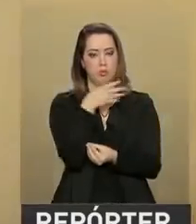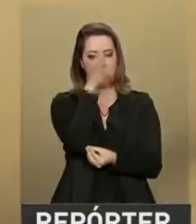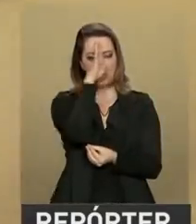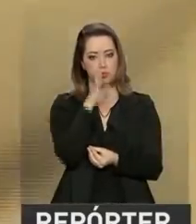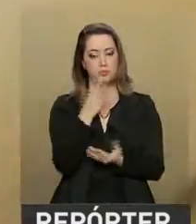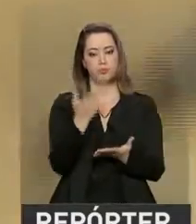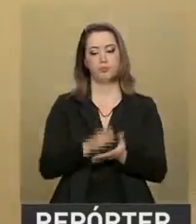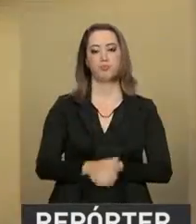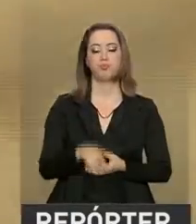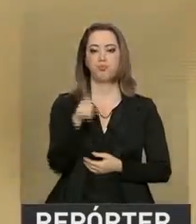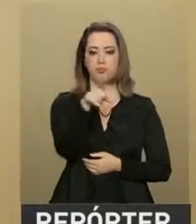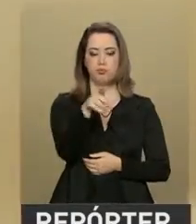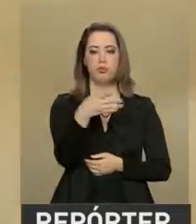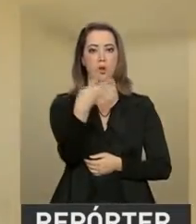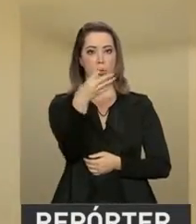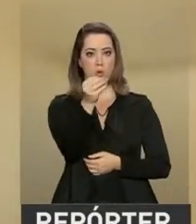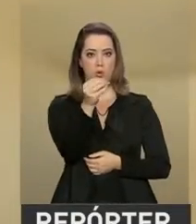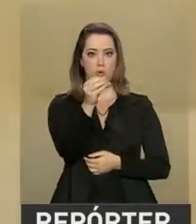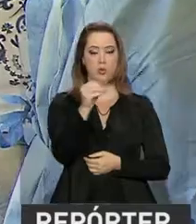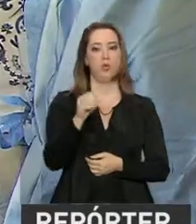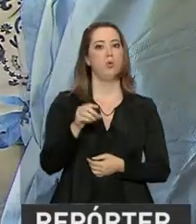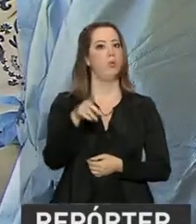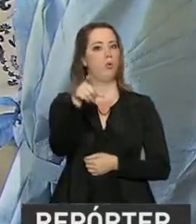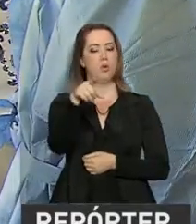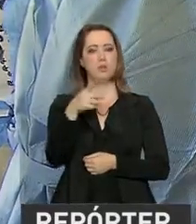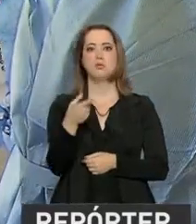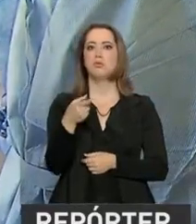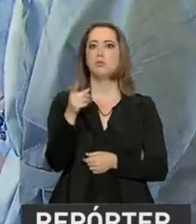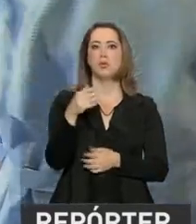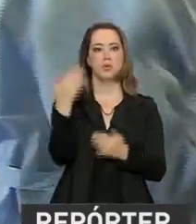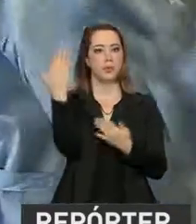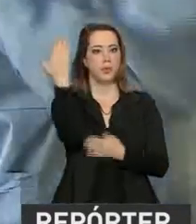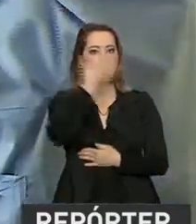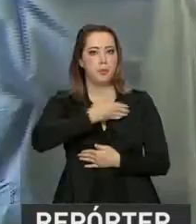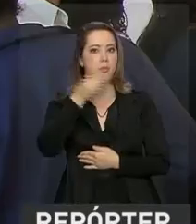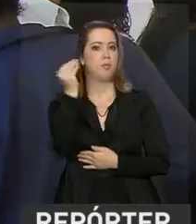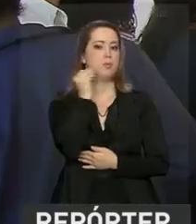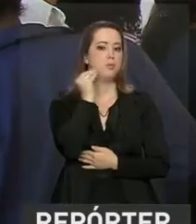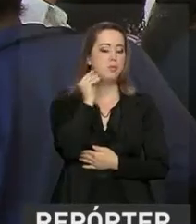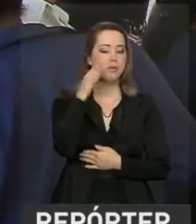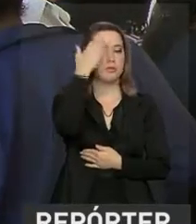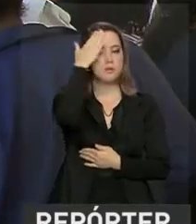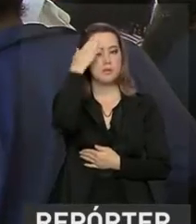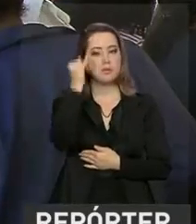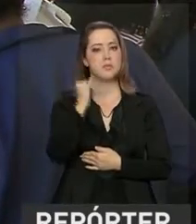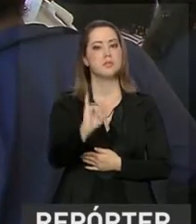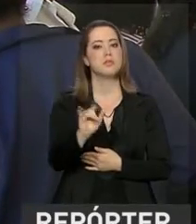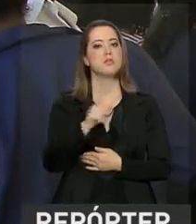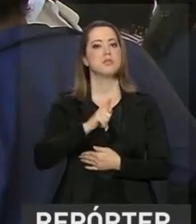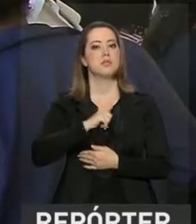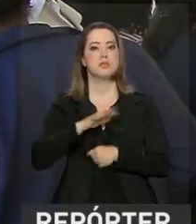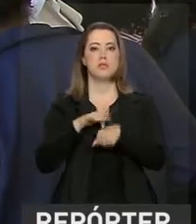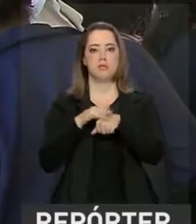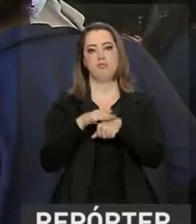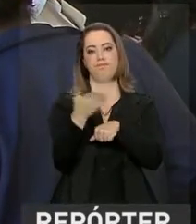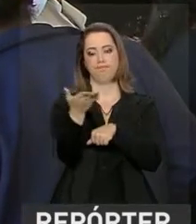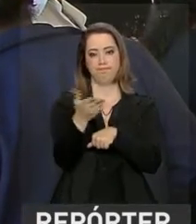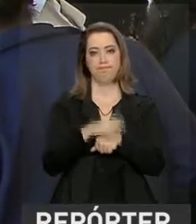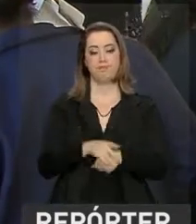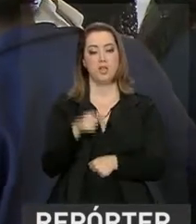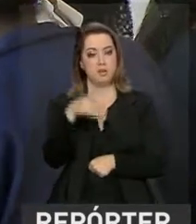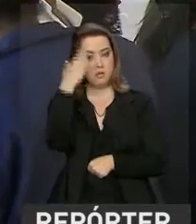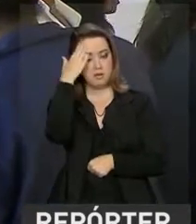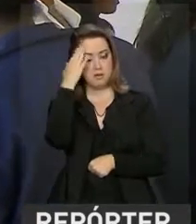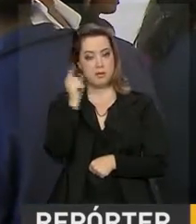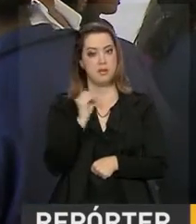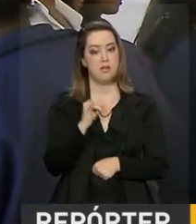foram feitos cerca de 400 testes de hepatite B e C. Uma das formas de contrair os vírus da hepatite é